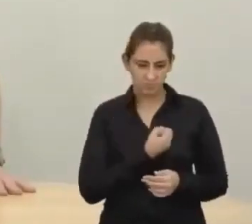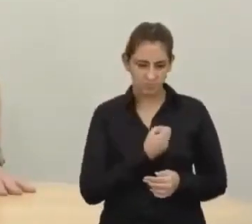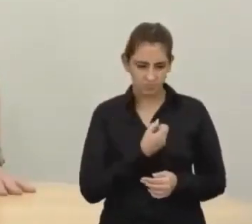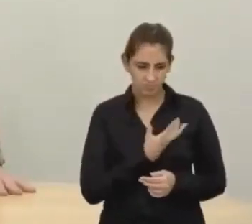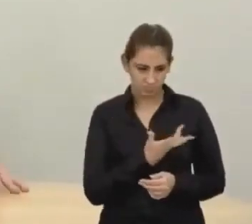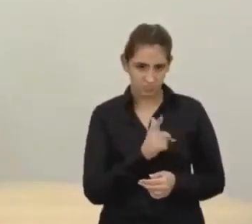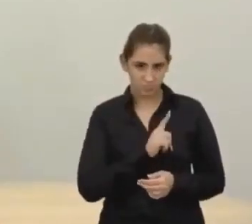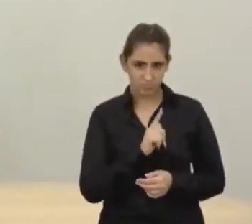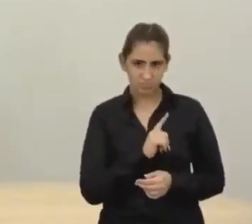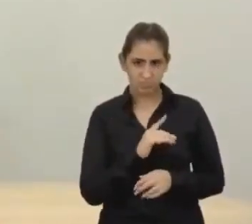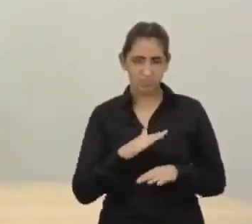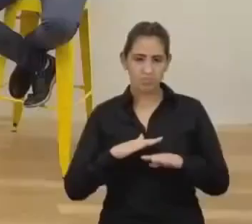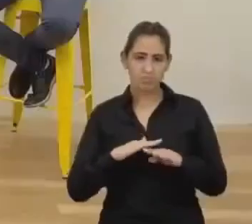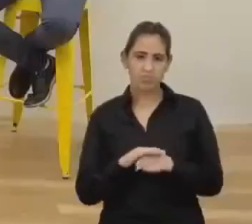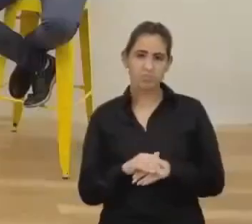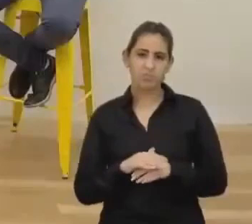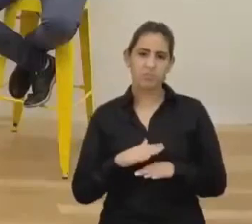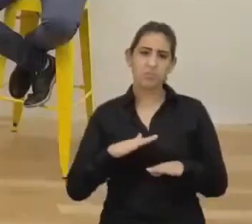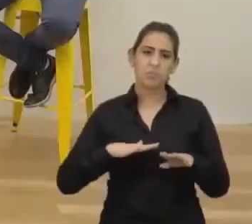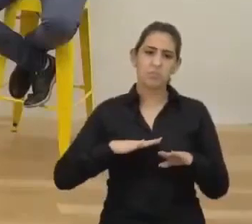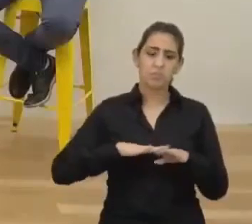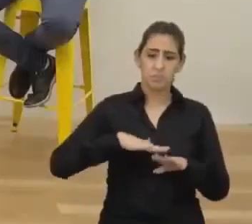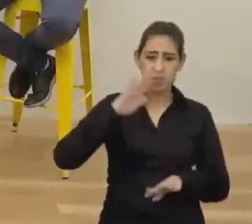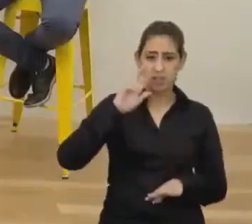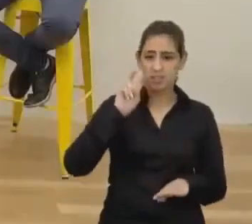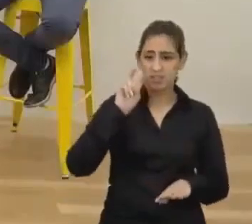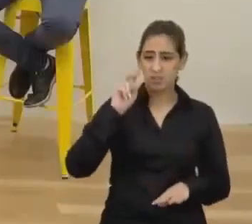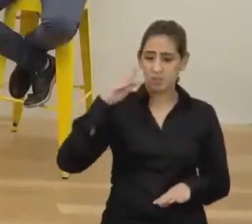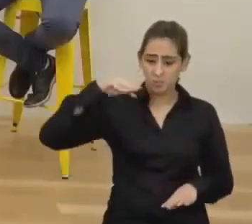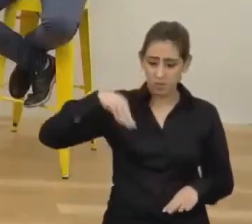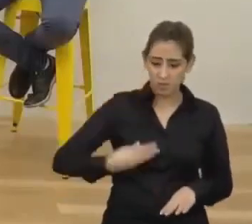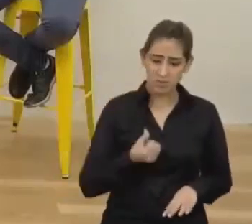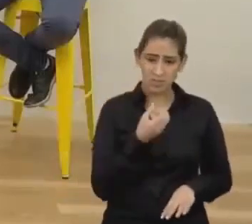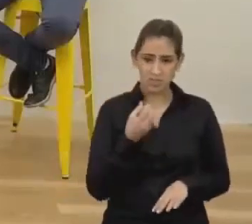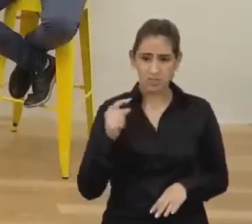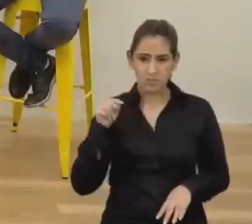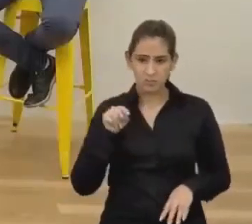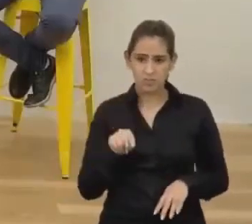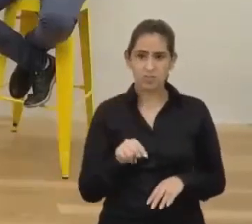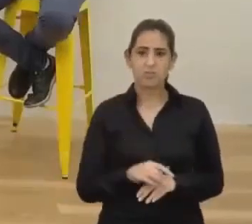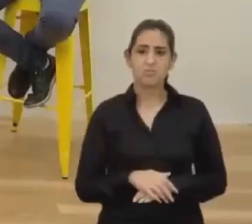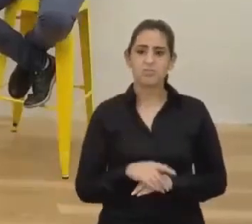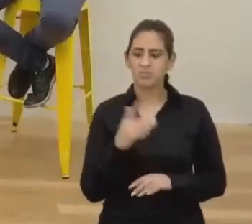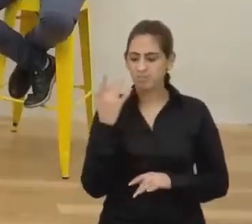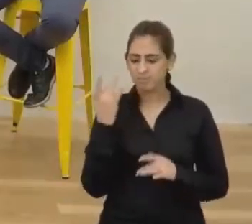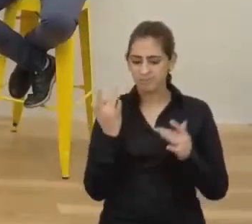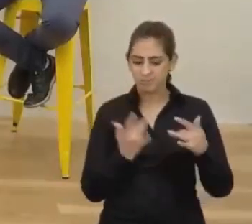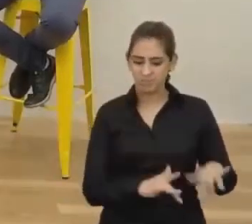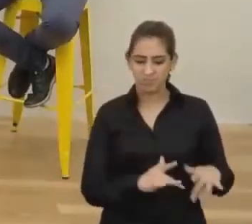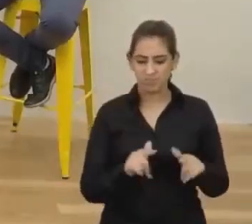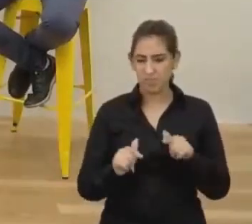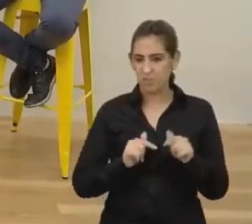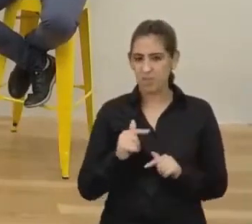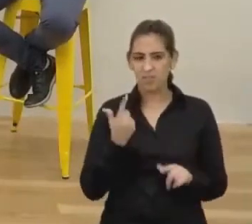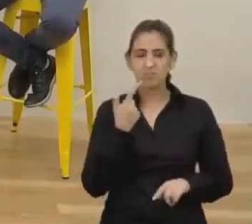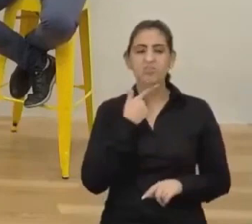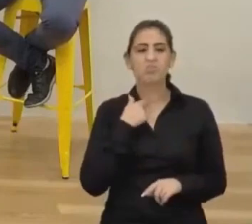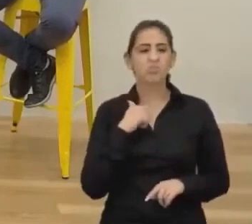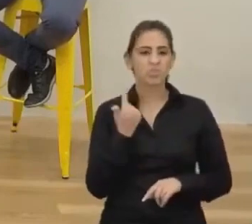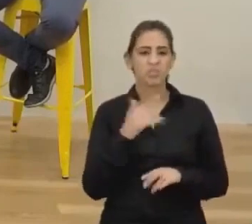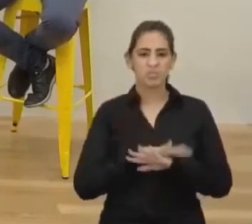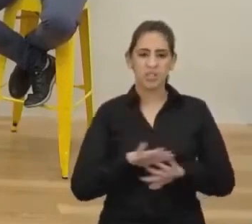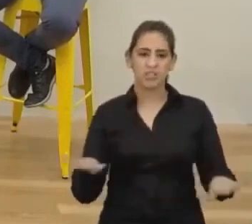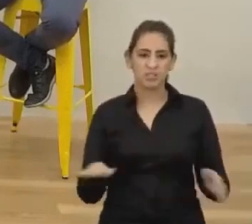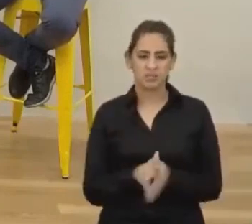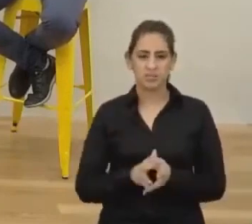mais com um pouco mais de cinco milhões e 600 mil nessa situação de praticamente já perder a esperança